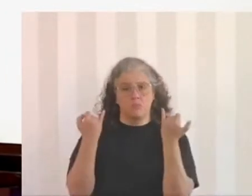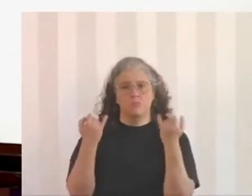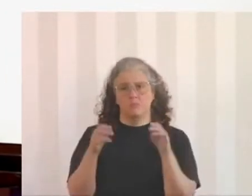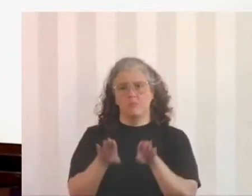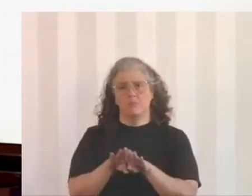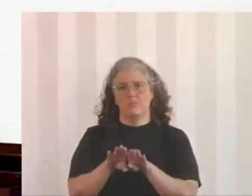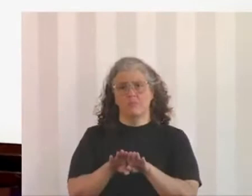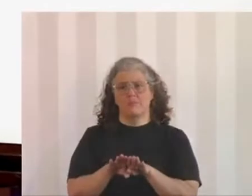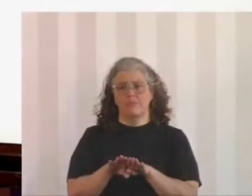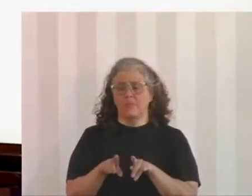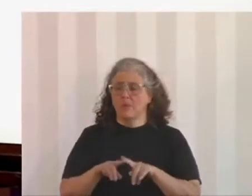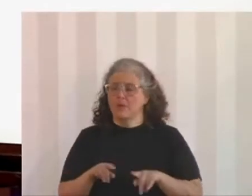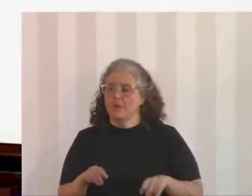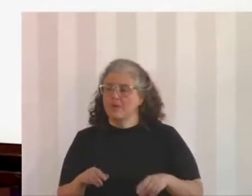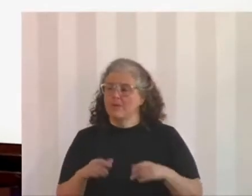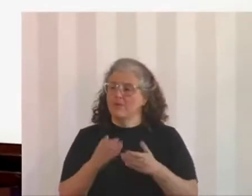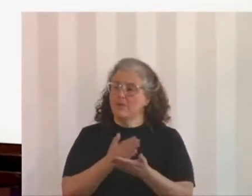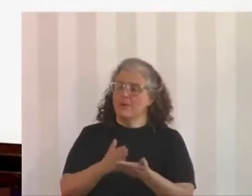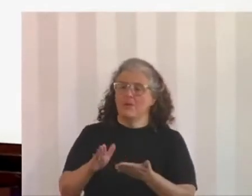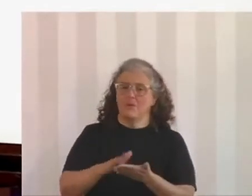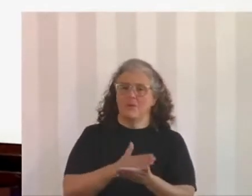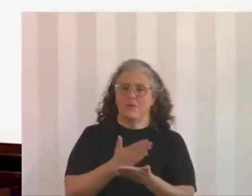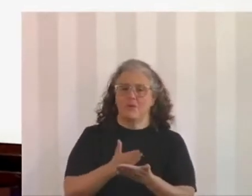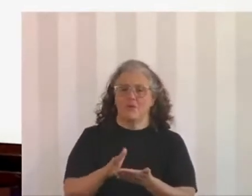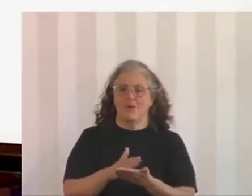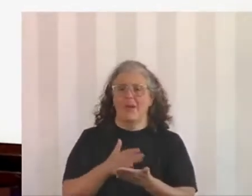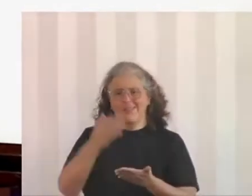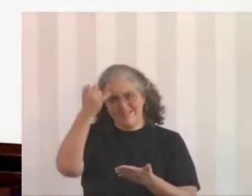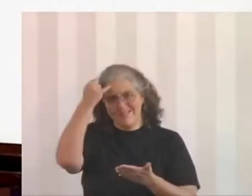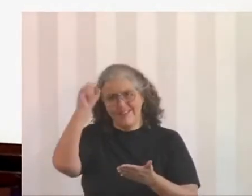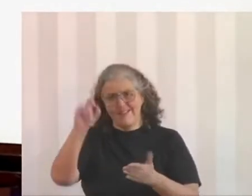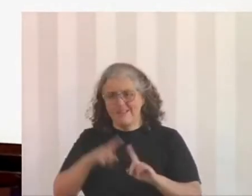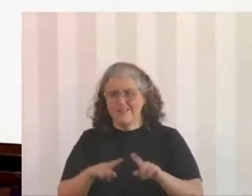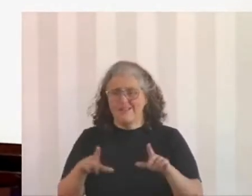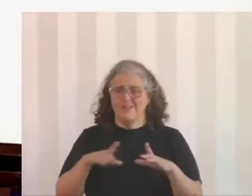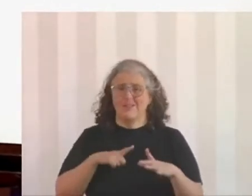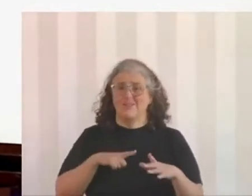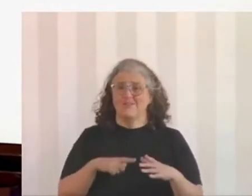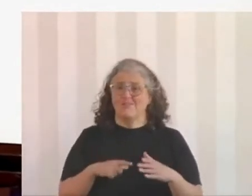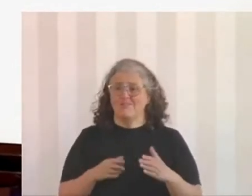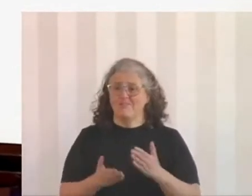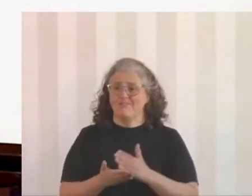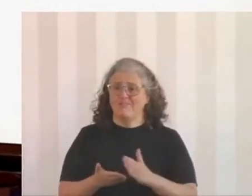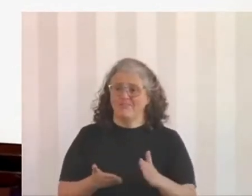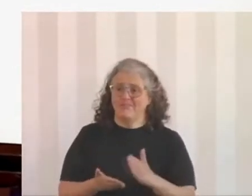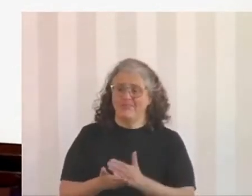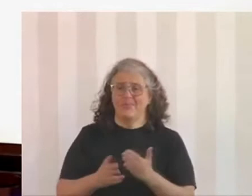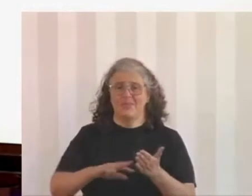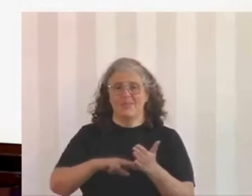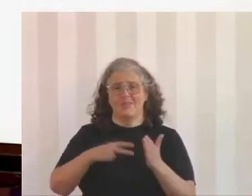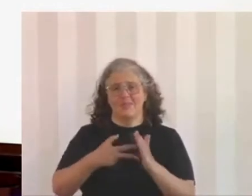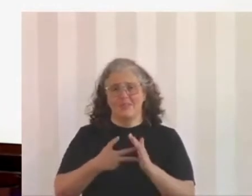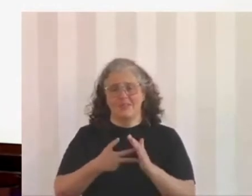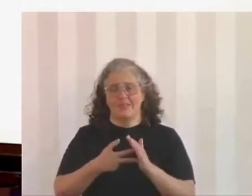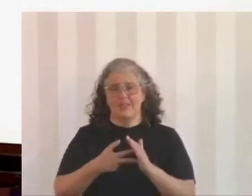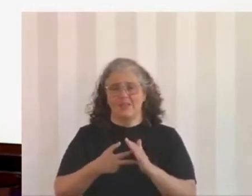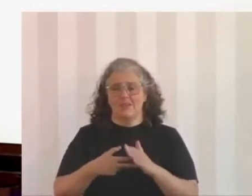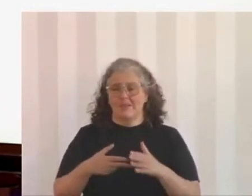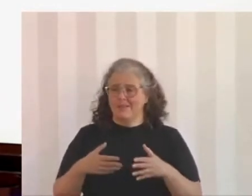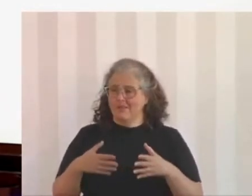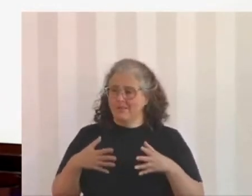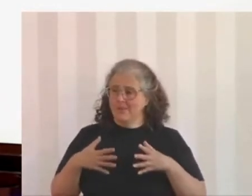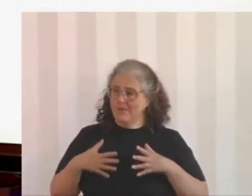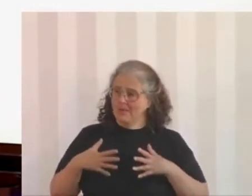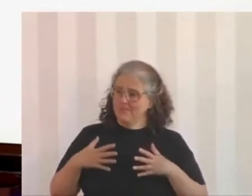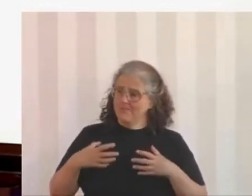usada aqui para partidarismo no grego é eritheia, e ela significa uma motivação